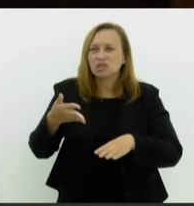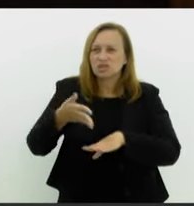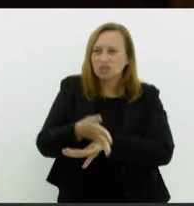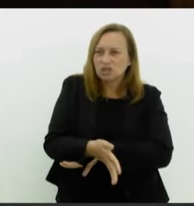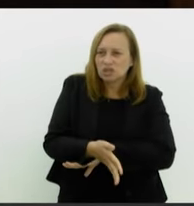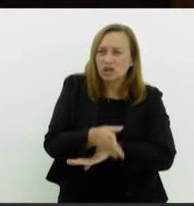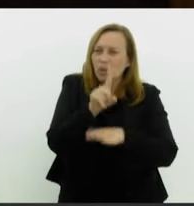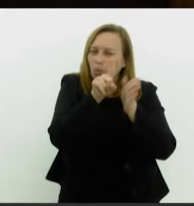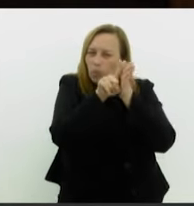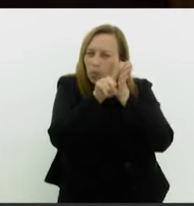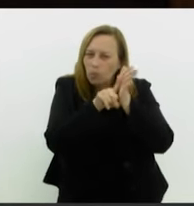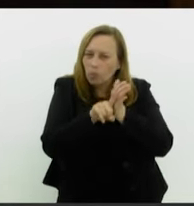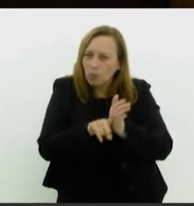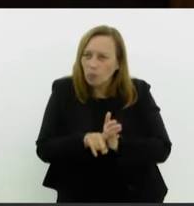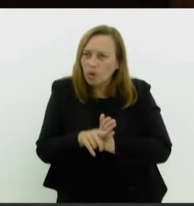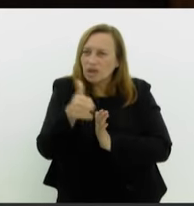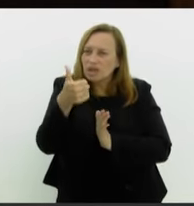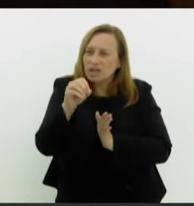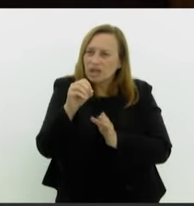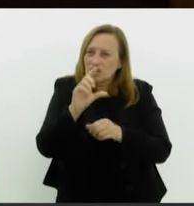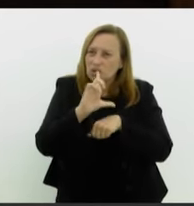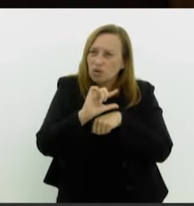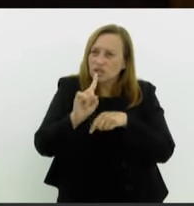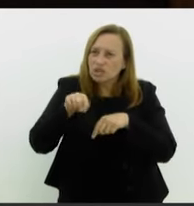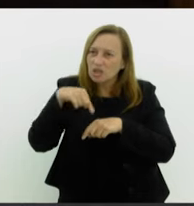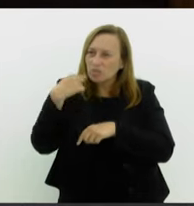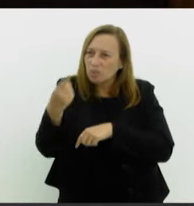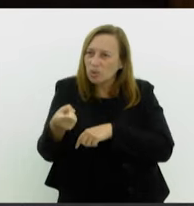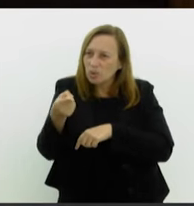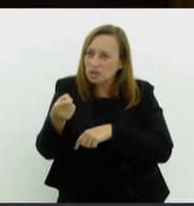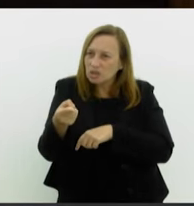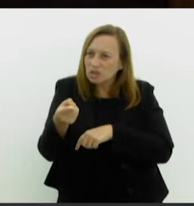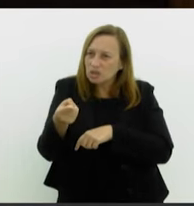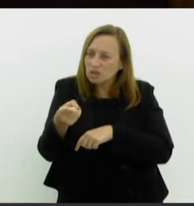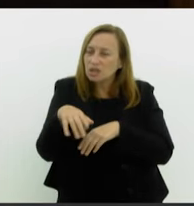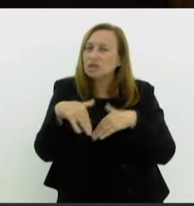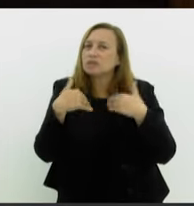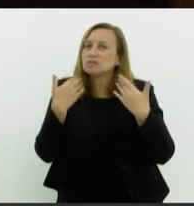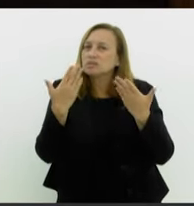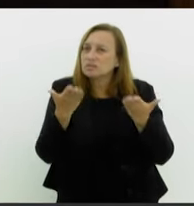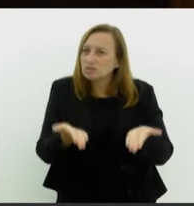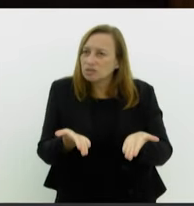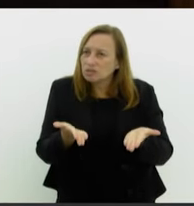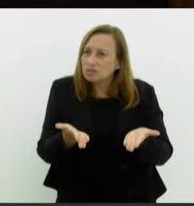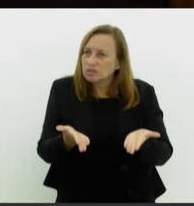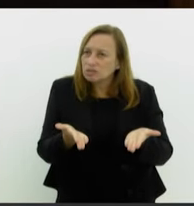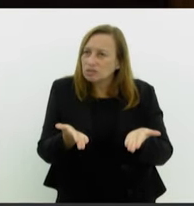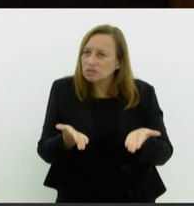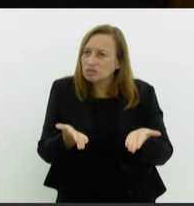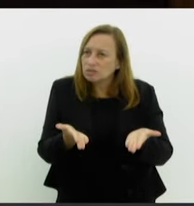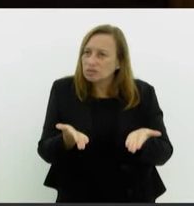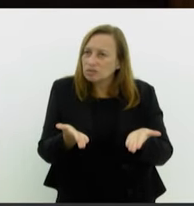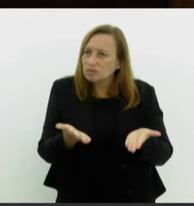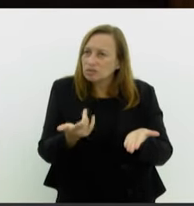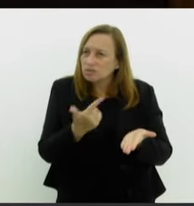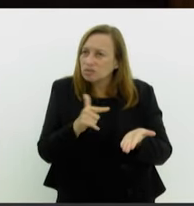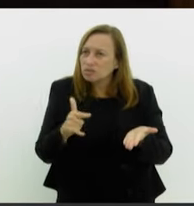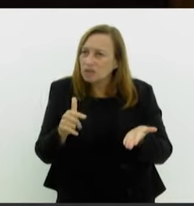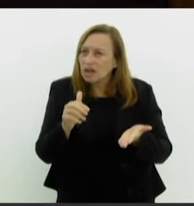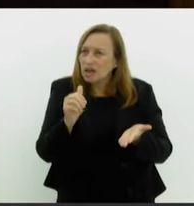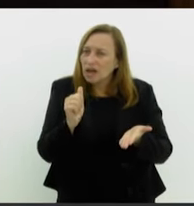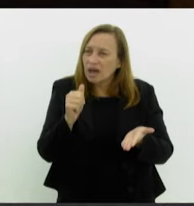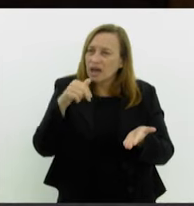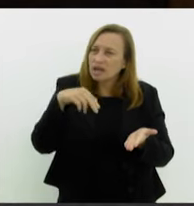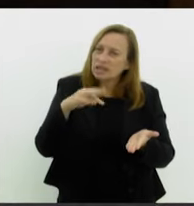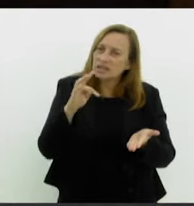para examiná-la 10 horas depois e então ela não tem anestesista no